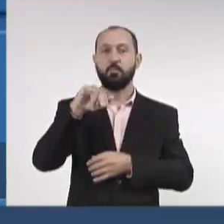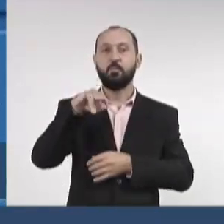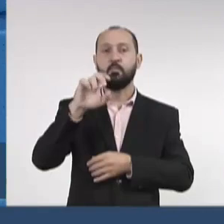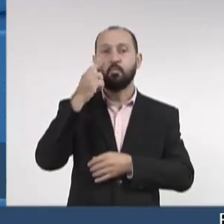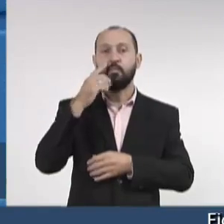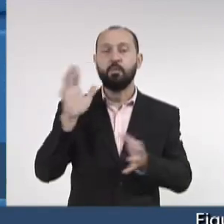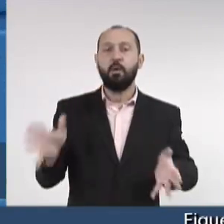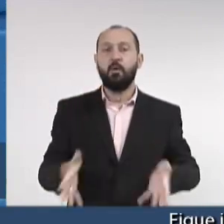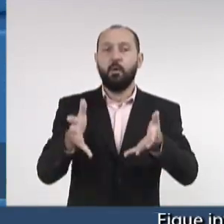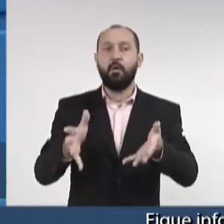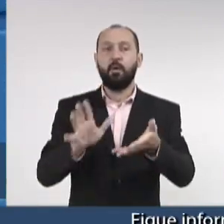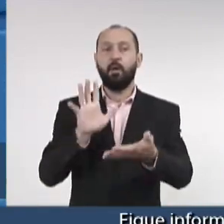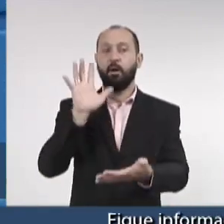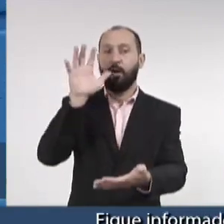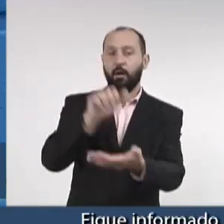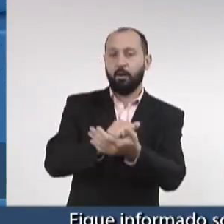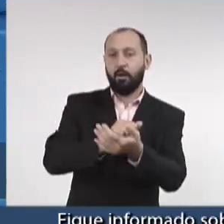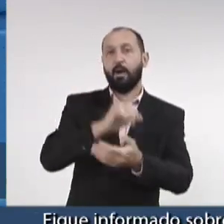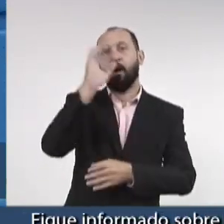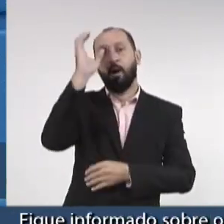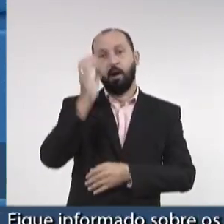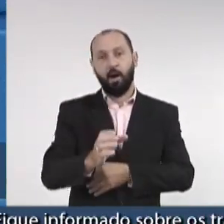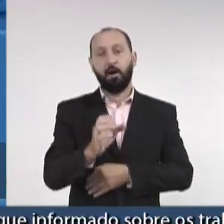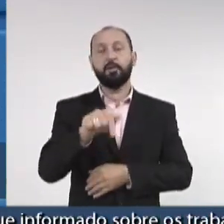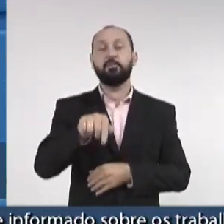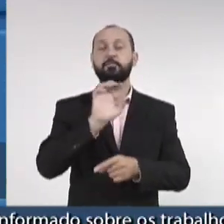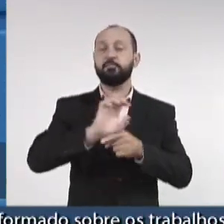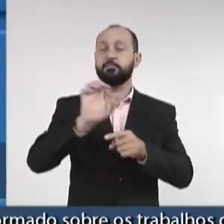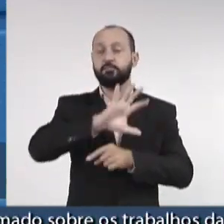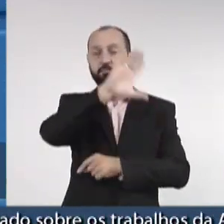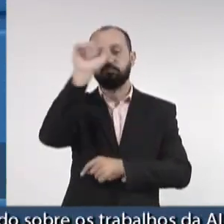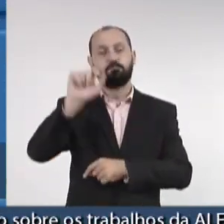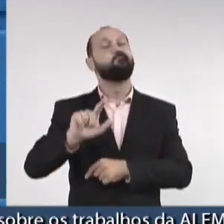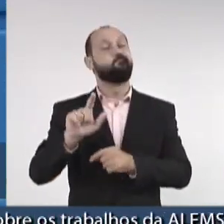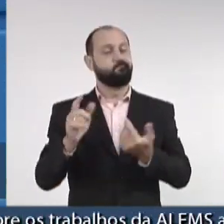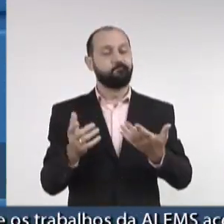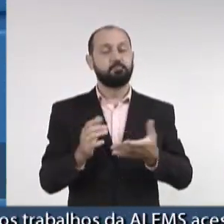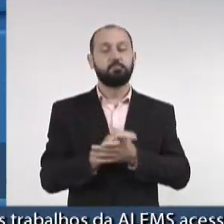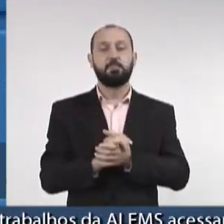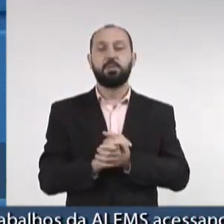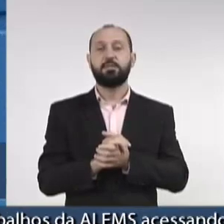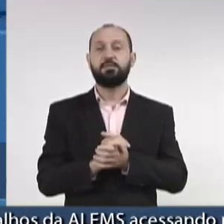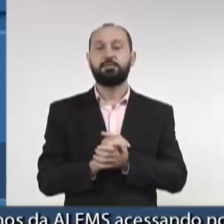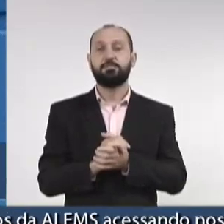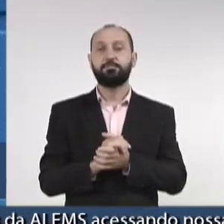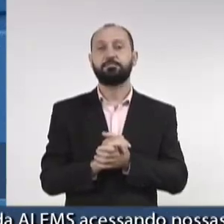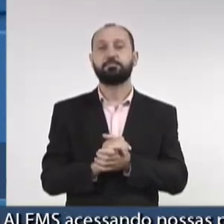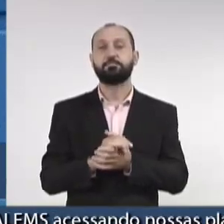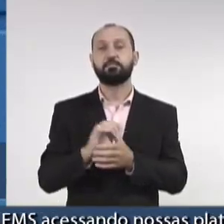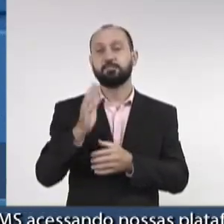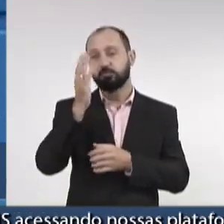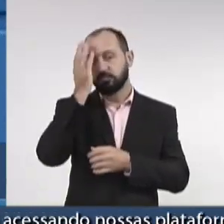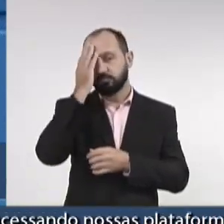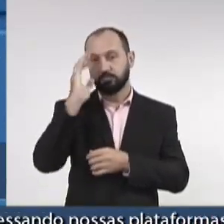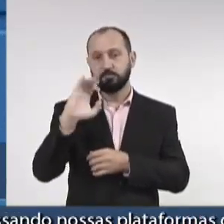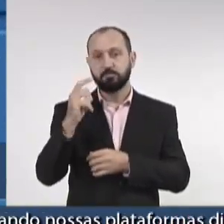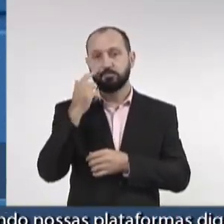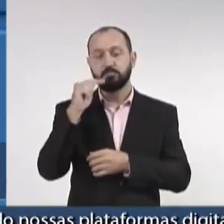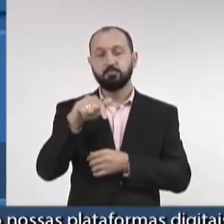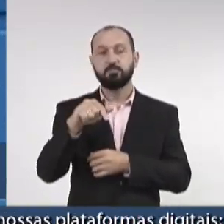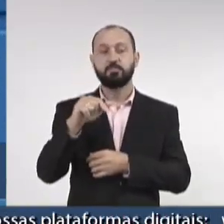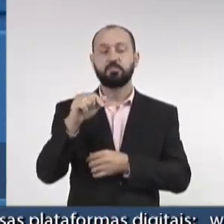não voltarão depois. Então, esses proprietários querem ser indenizados. E eu e o deputado Márcio